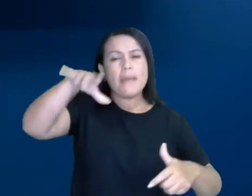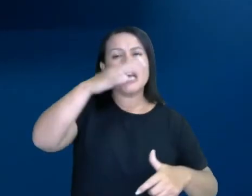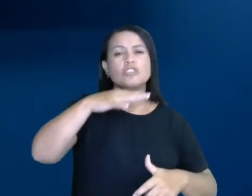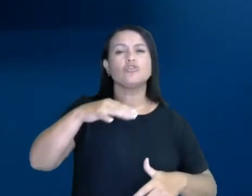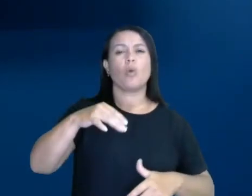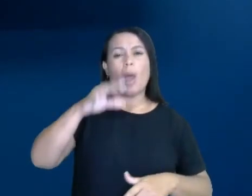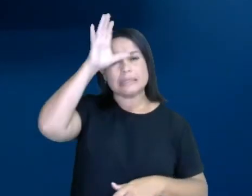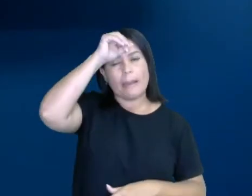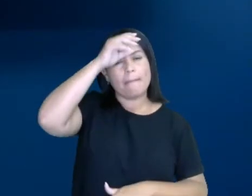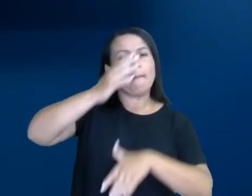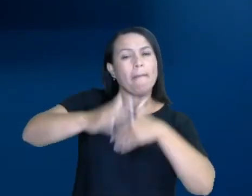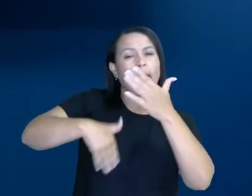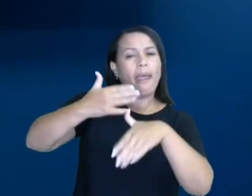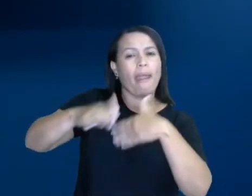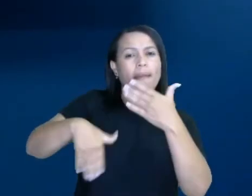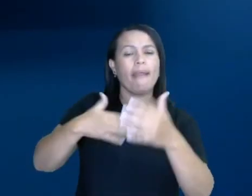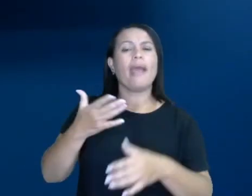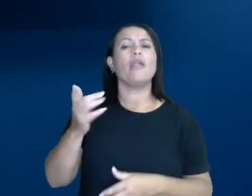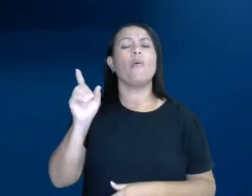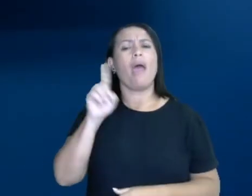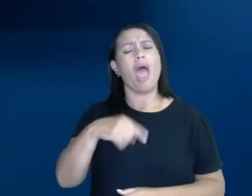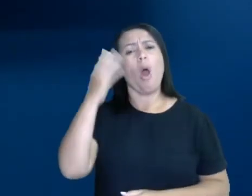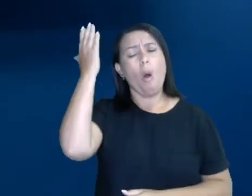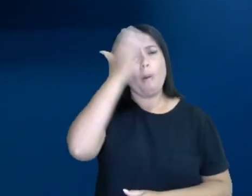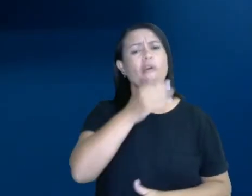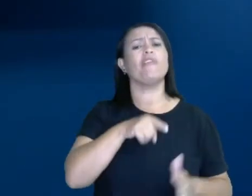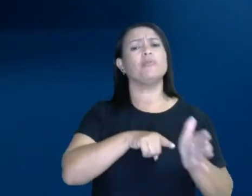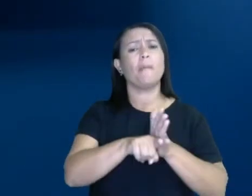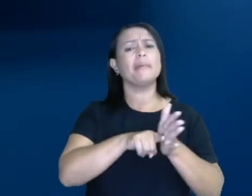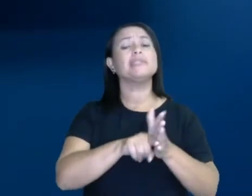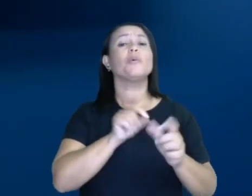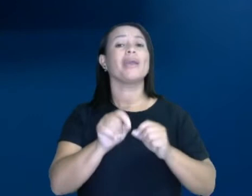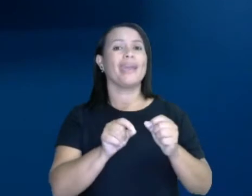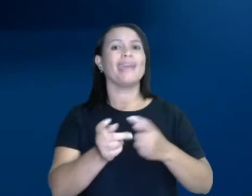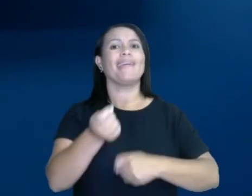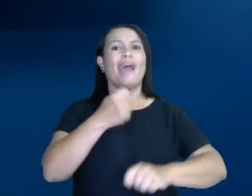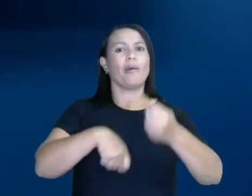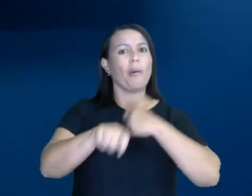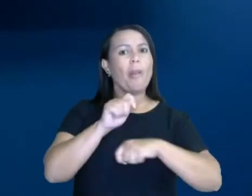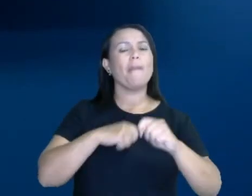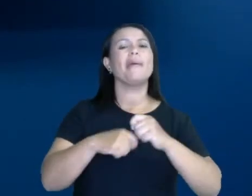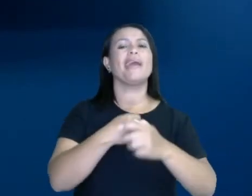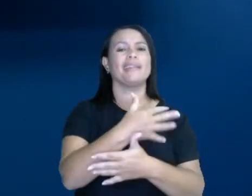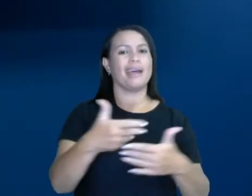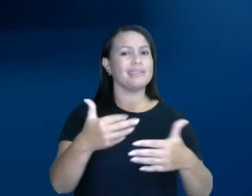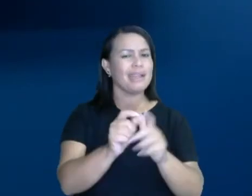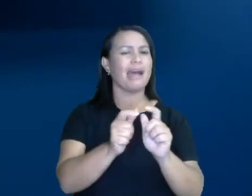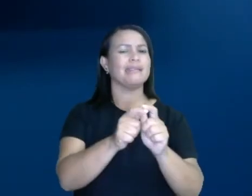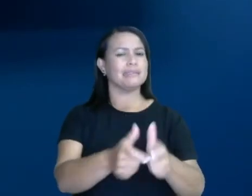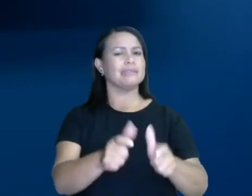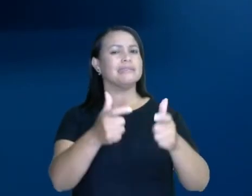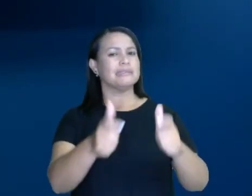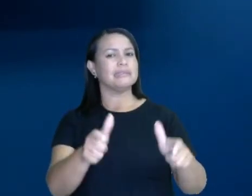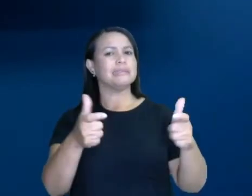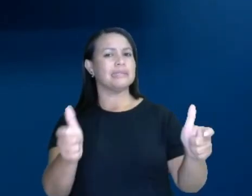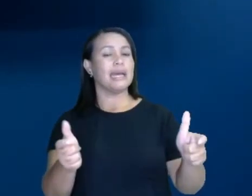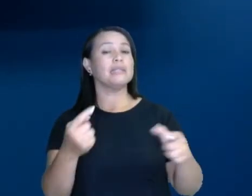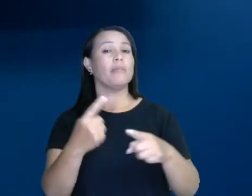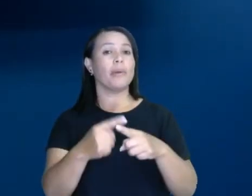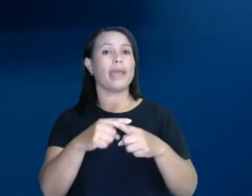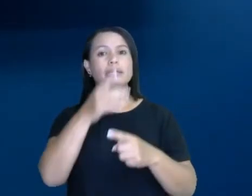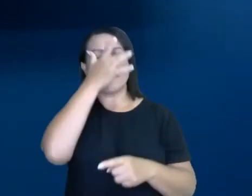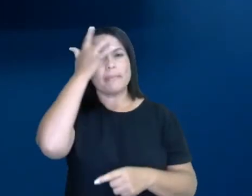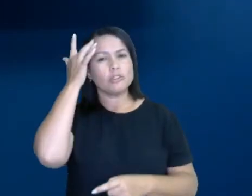dessa região, já é comprovado por pesquisas que também a economia dessa cidade tende a crescer. As pessoas, quanto